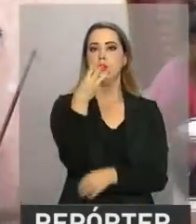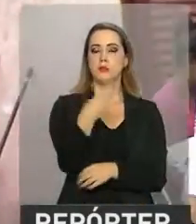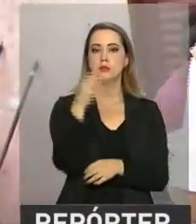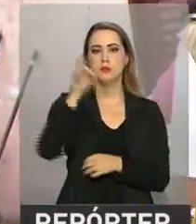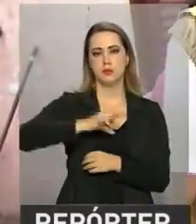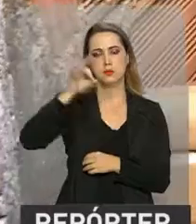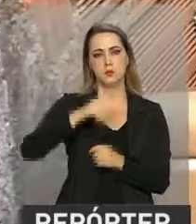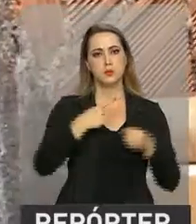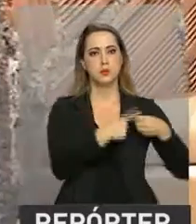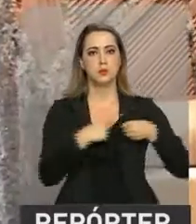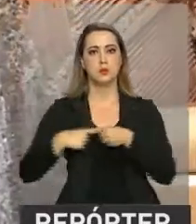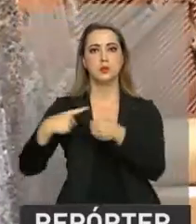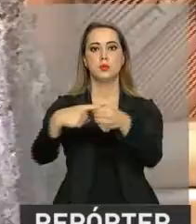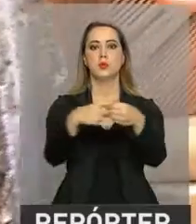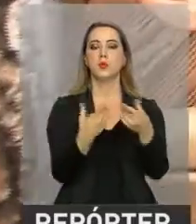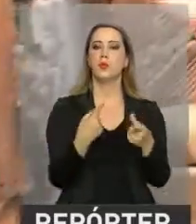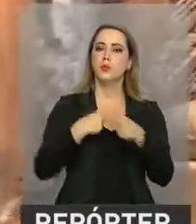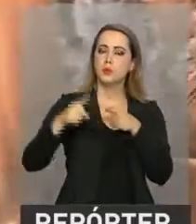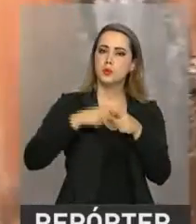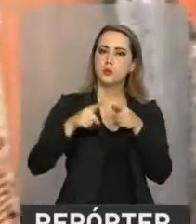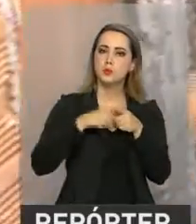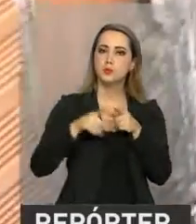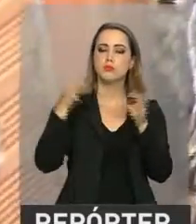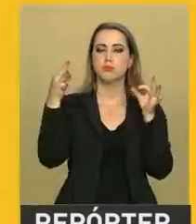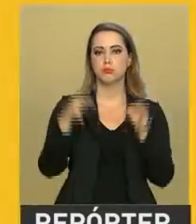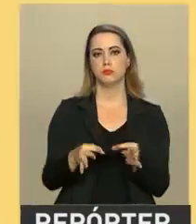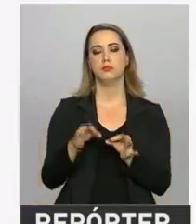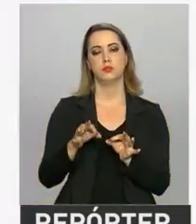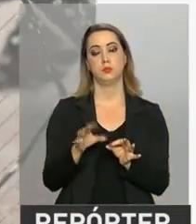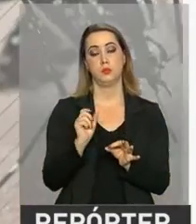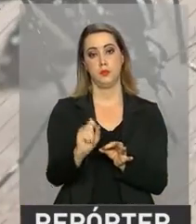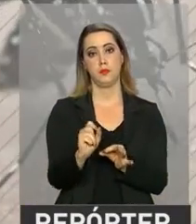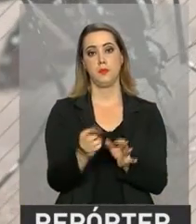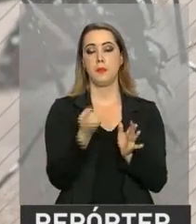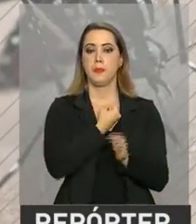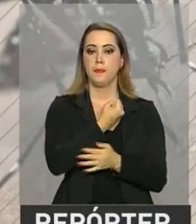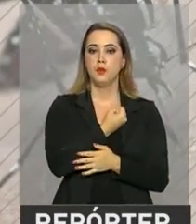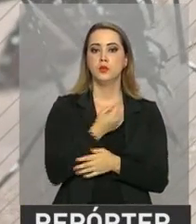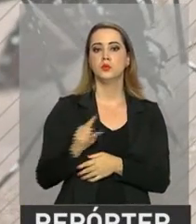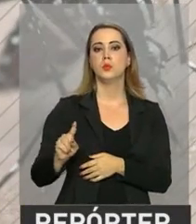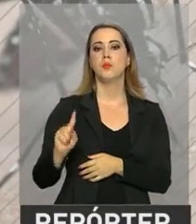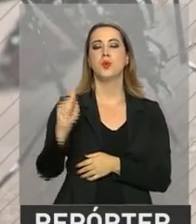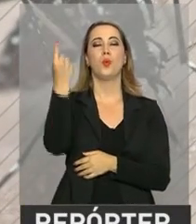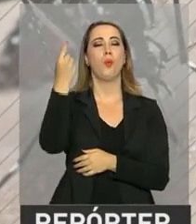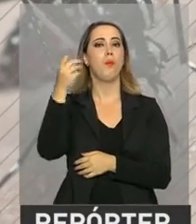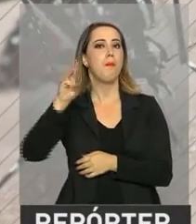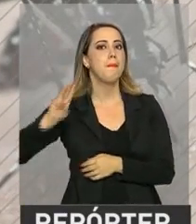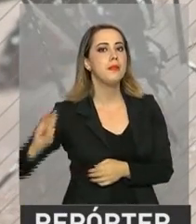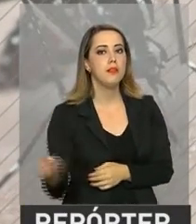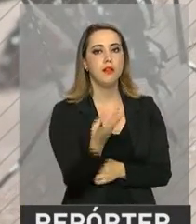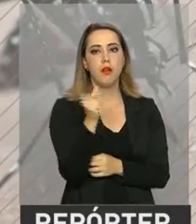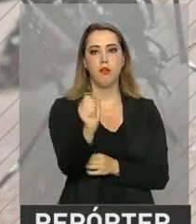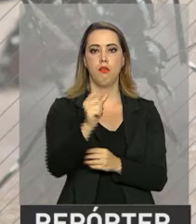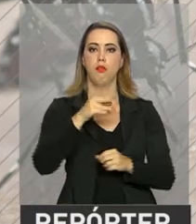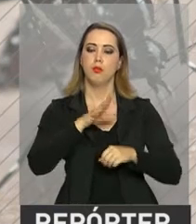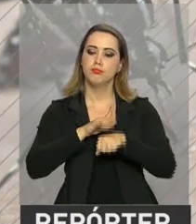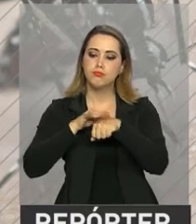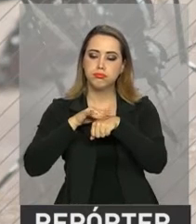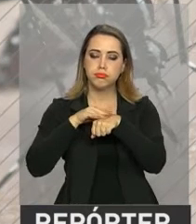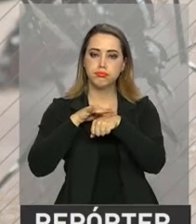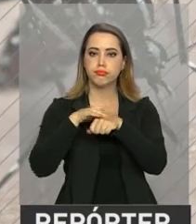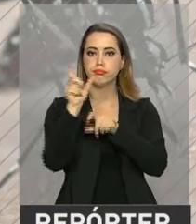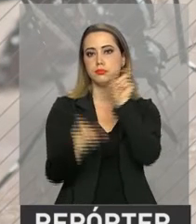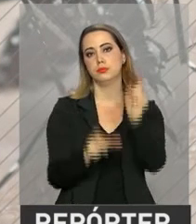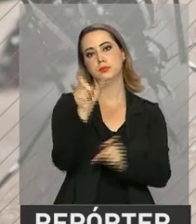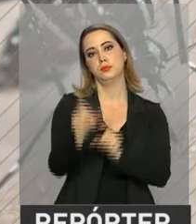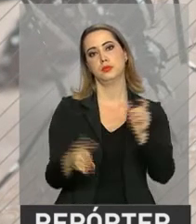63% das cidades, a situação é considerada estável. Foram registrados quase 1,5 milhão de casos de dengue no país até